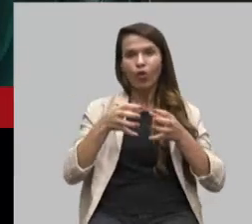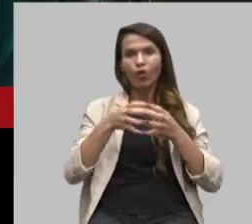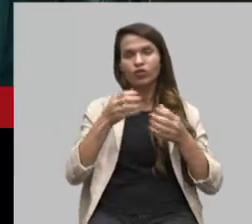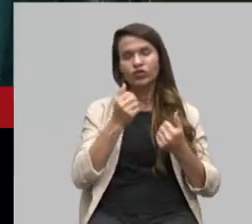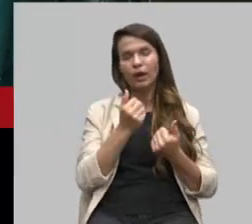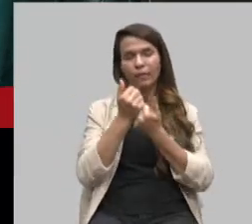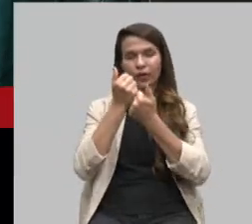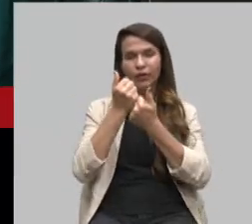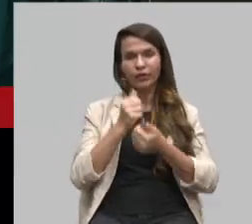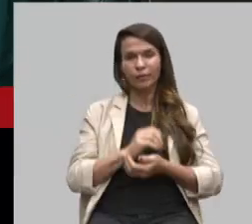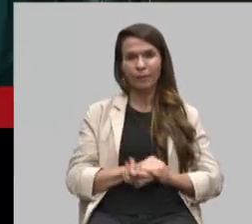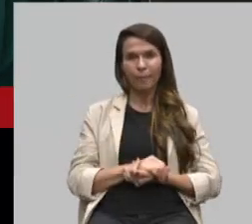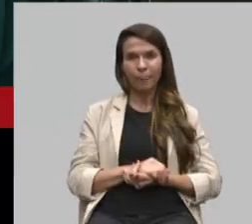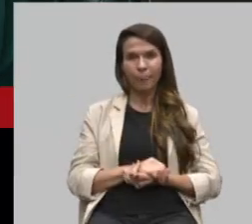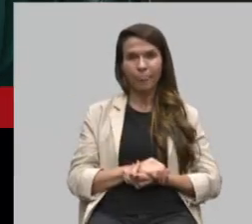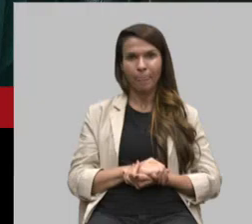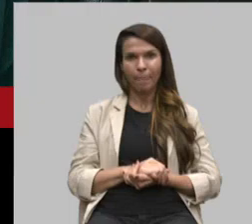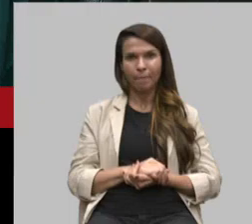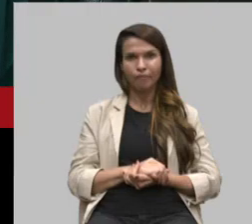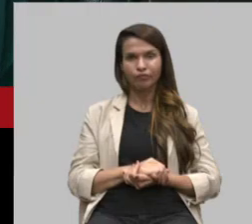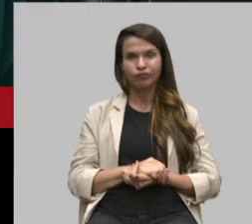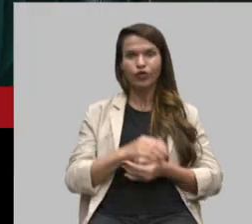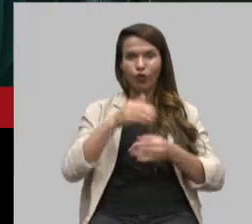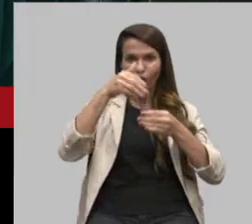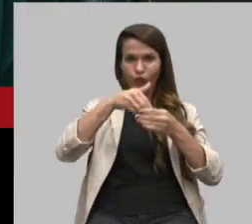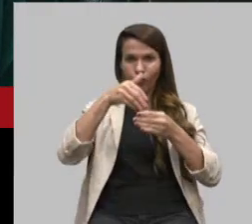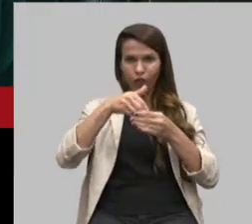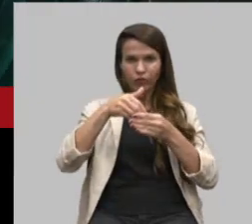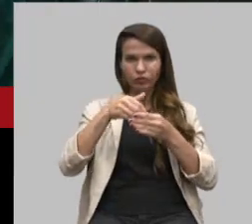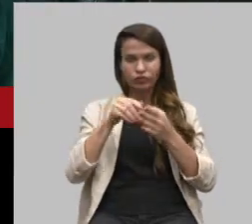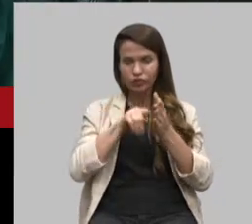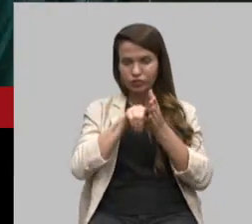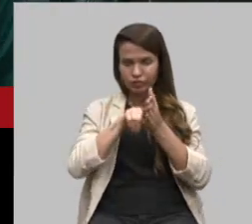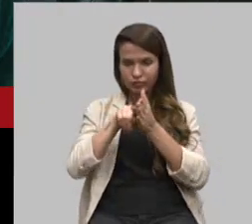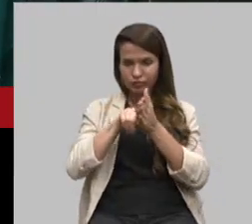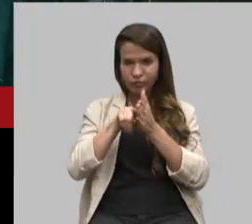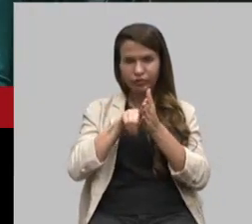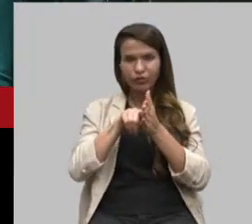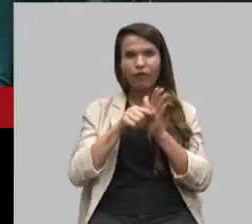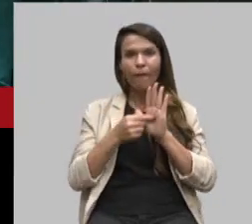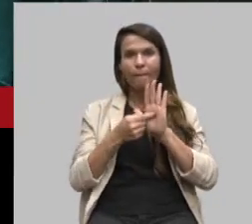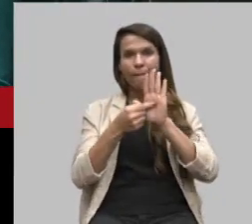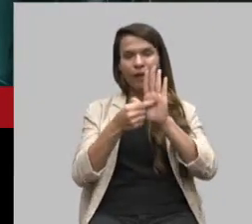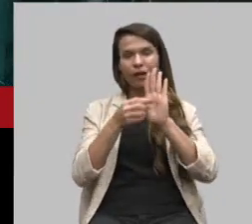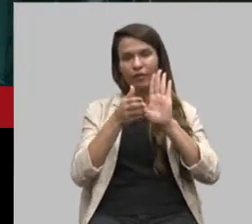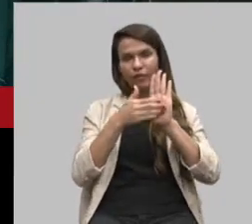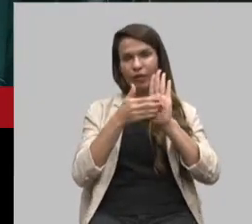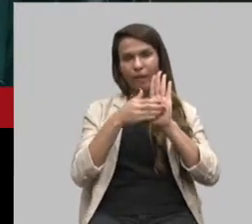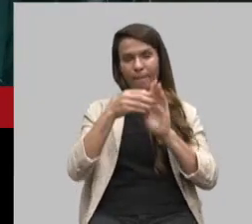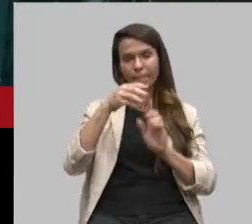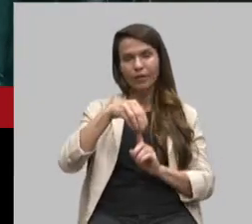e enquanto os votos serão apurados passaremos apresentação das propostas priorizadas no subtema 1